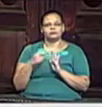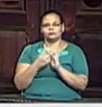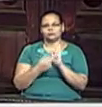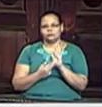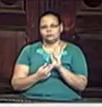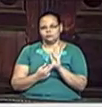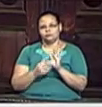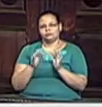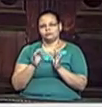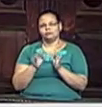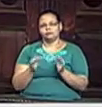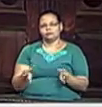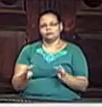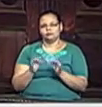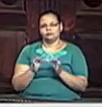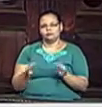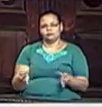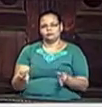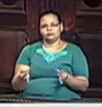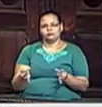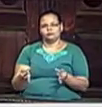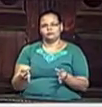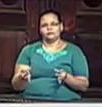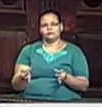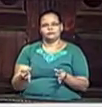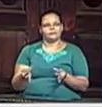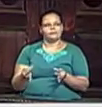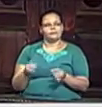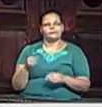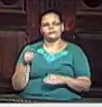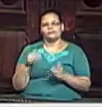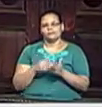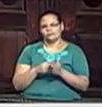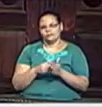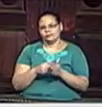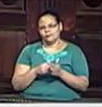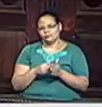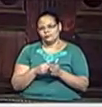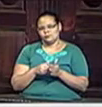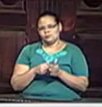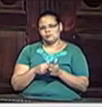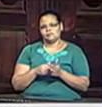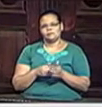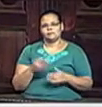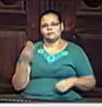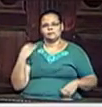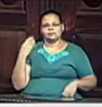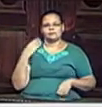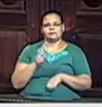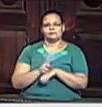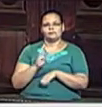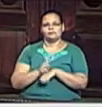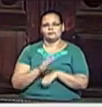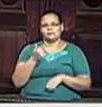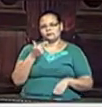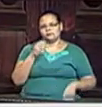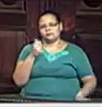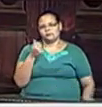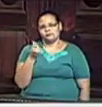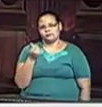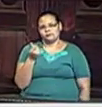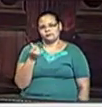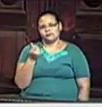relatório simplificado do último bimestre de